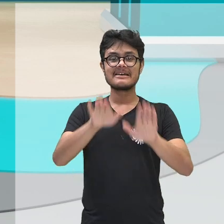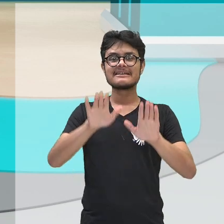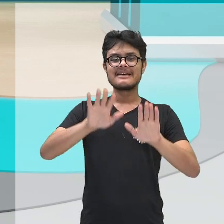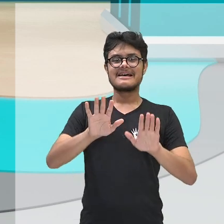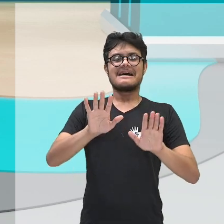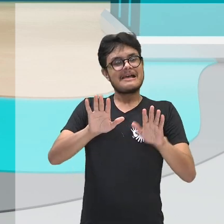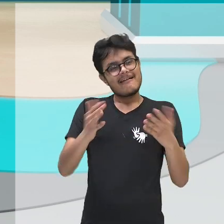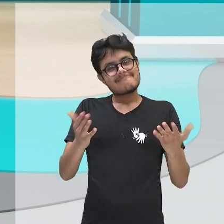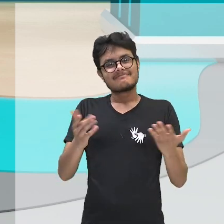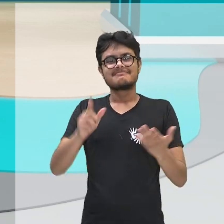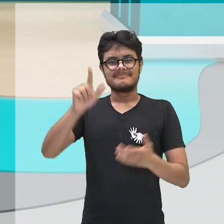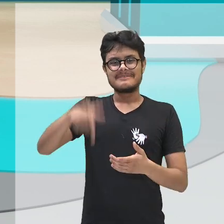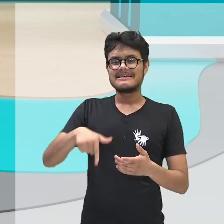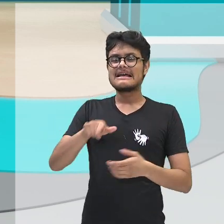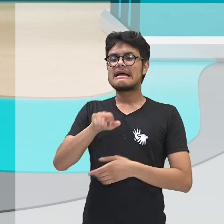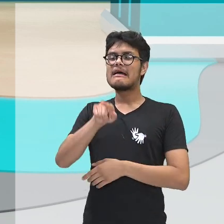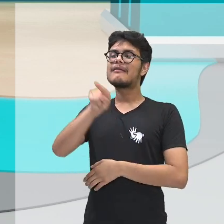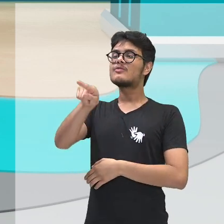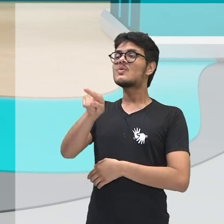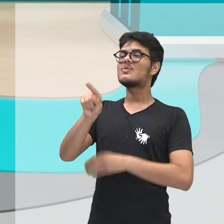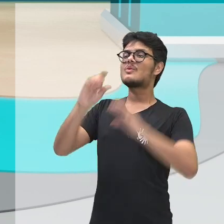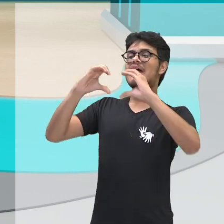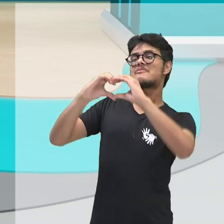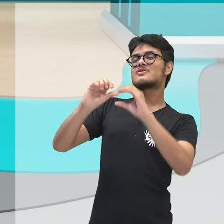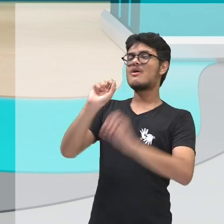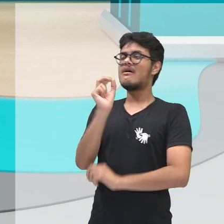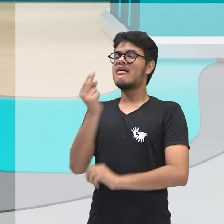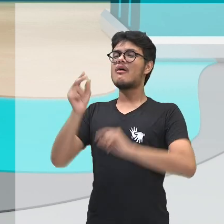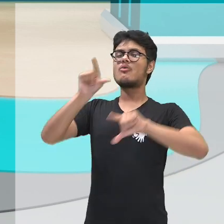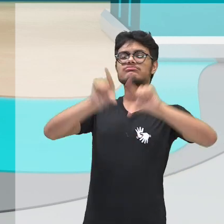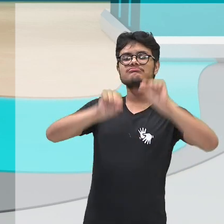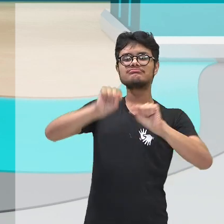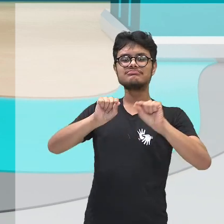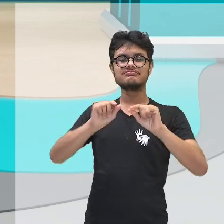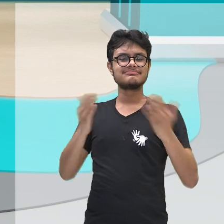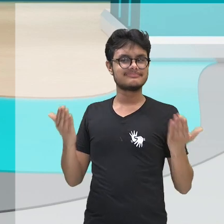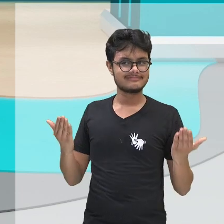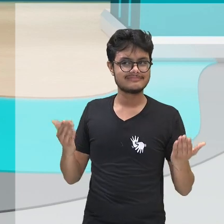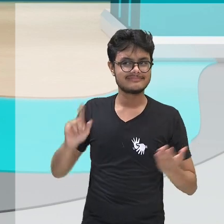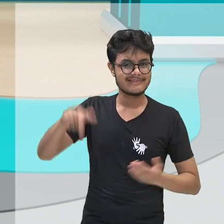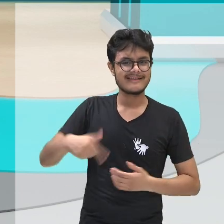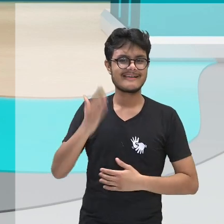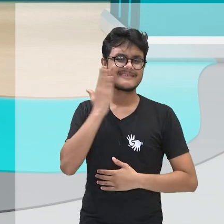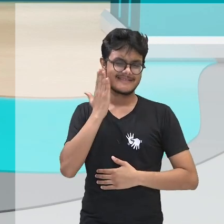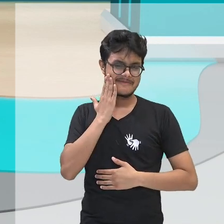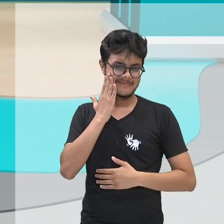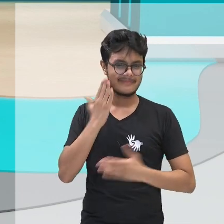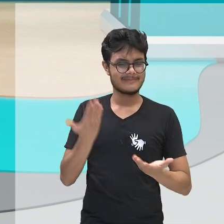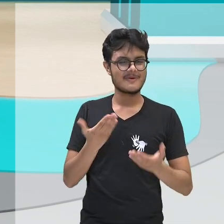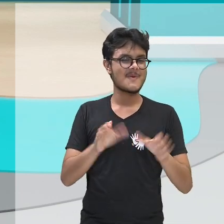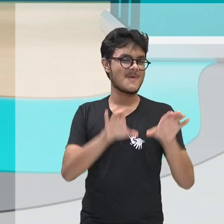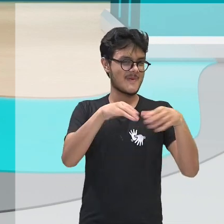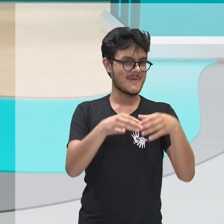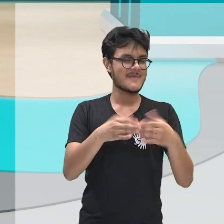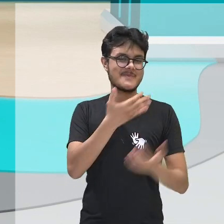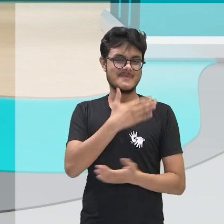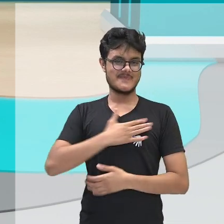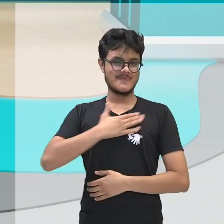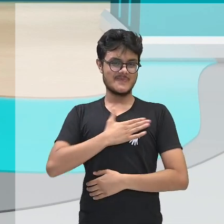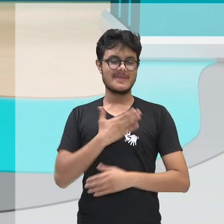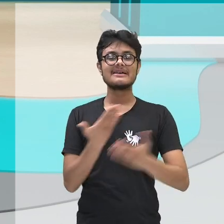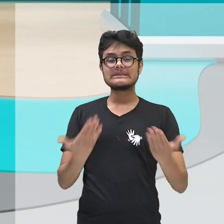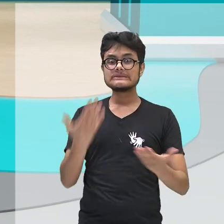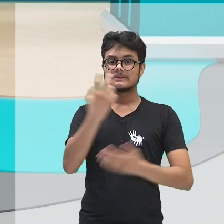é assim, as pessoas perguntam logo, você é garantido ou é caprichoso? Então, para saber, né? Então, essa cultura,